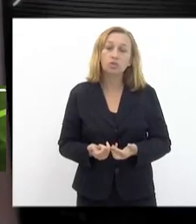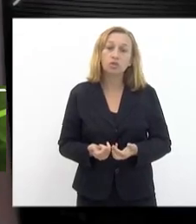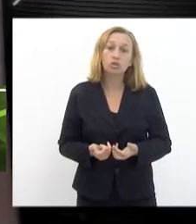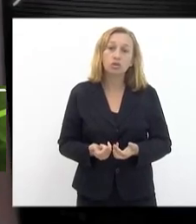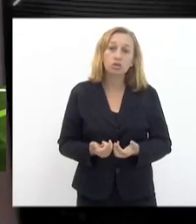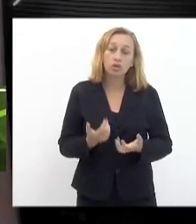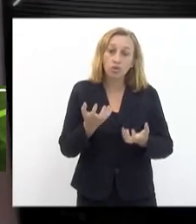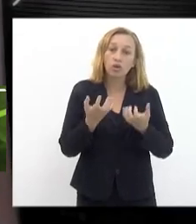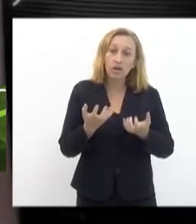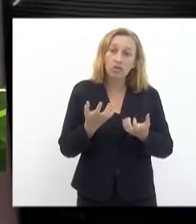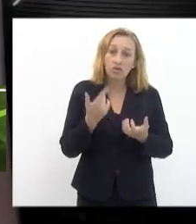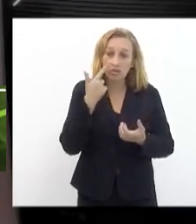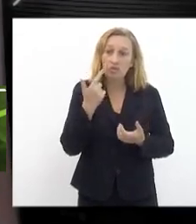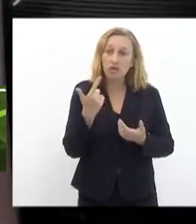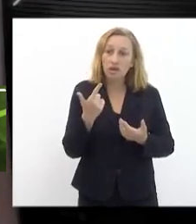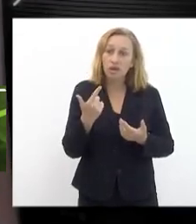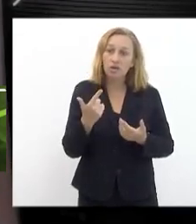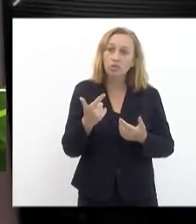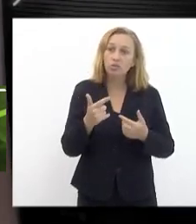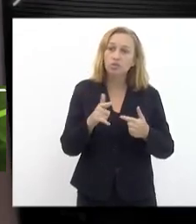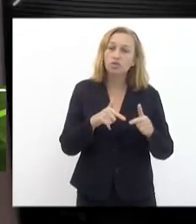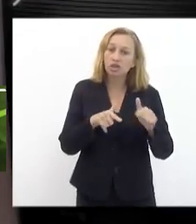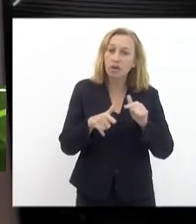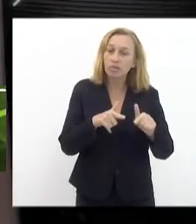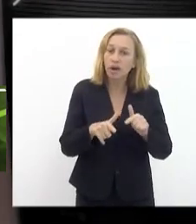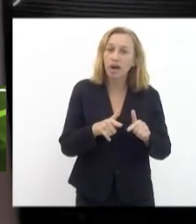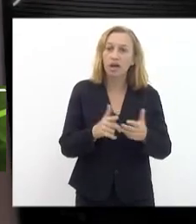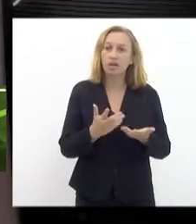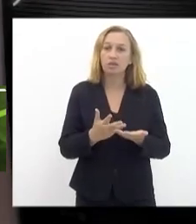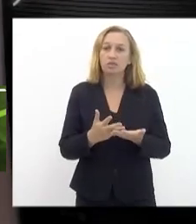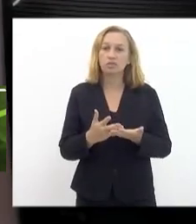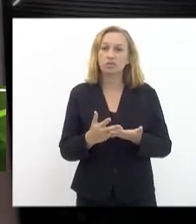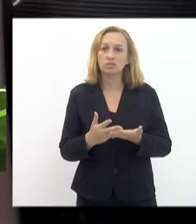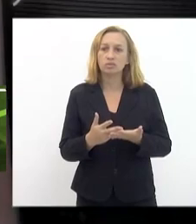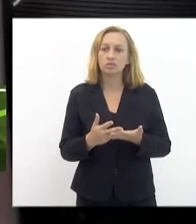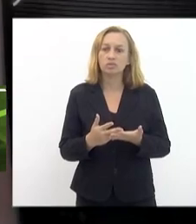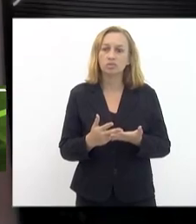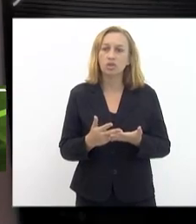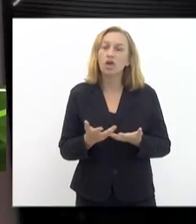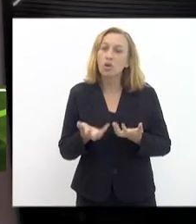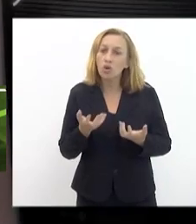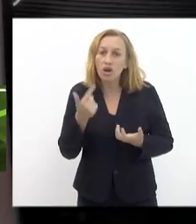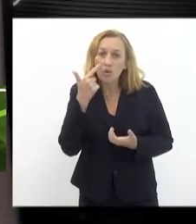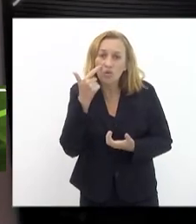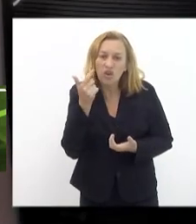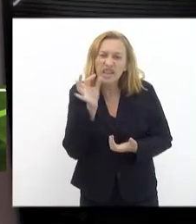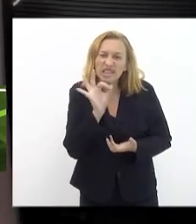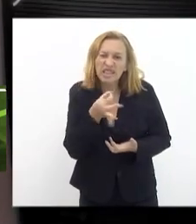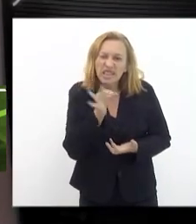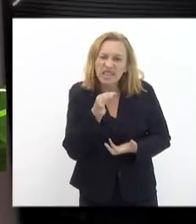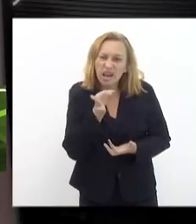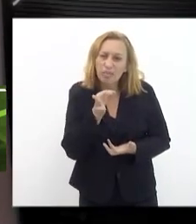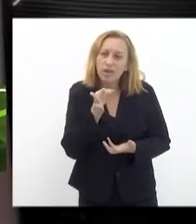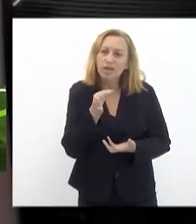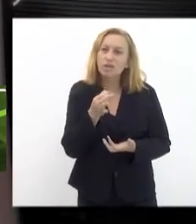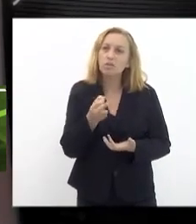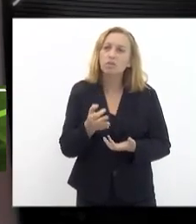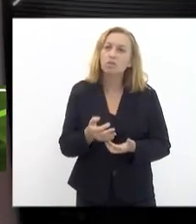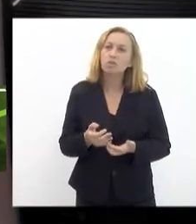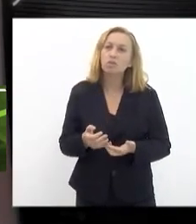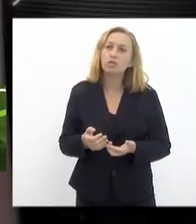escopo dos serviços eu quero ver as especificações eu quero ver exatamente o